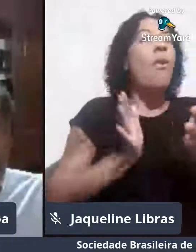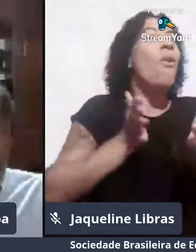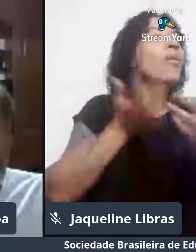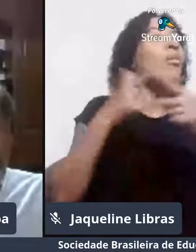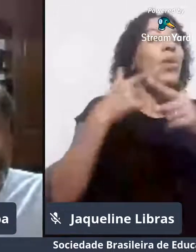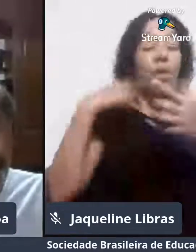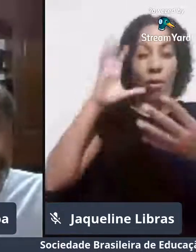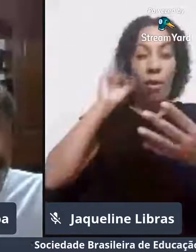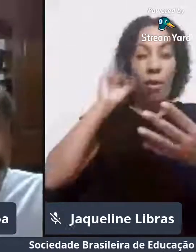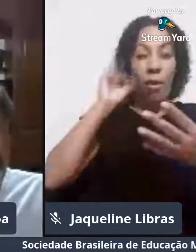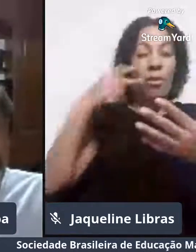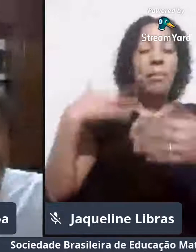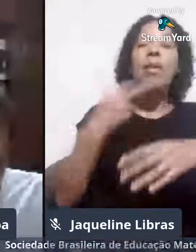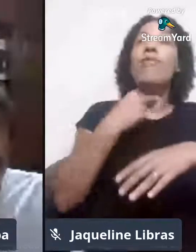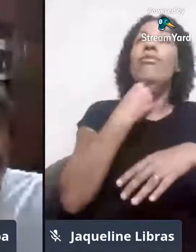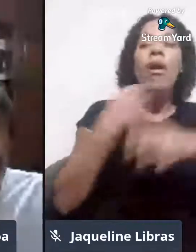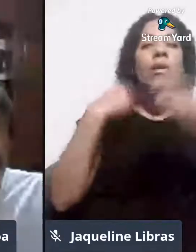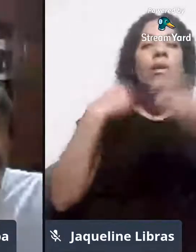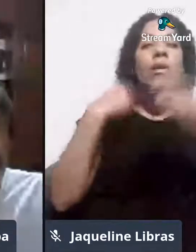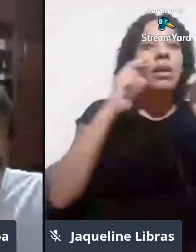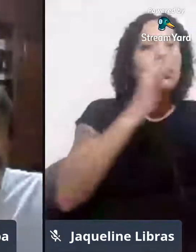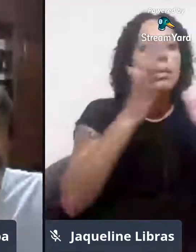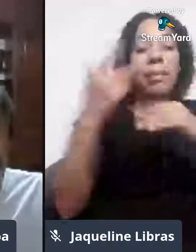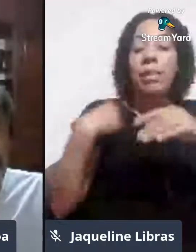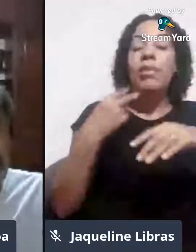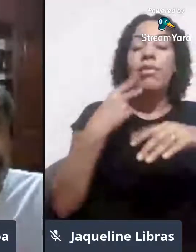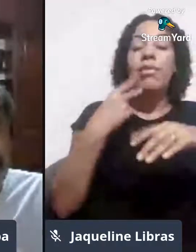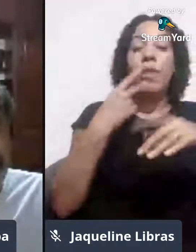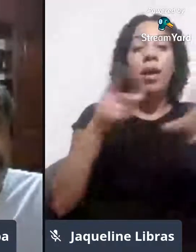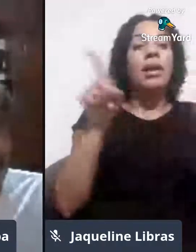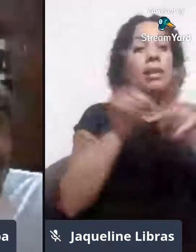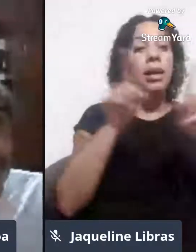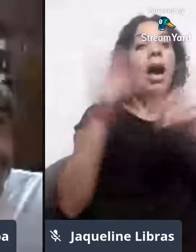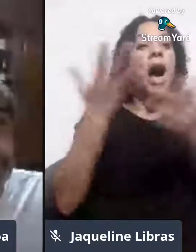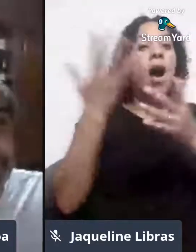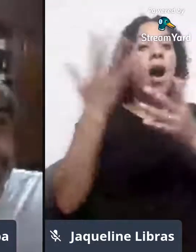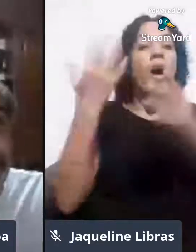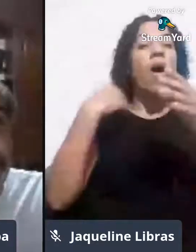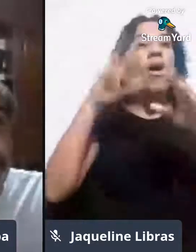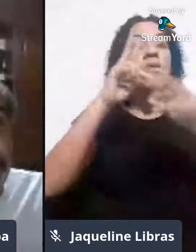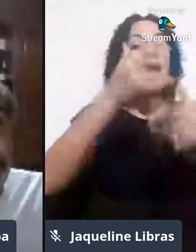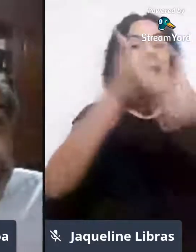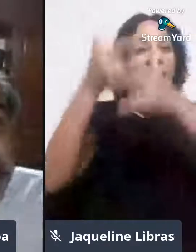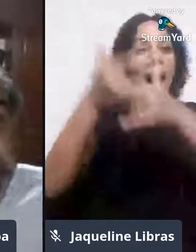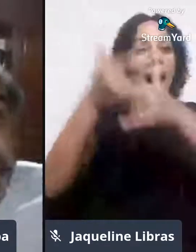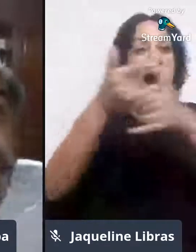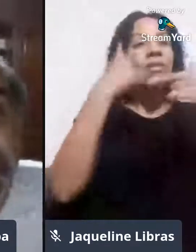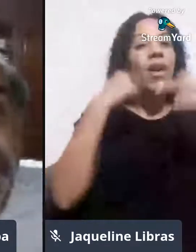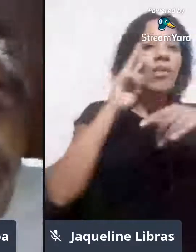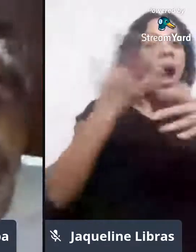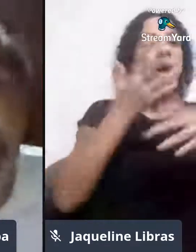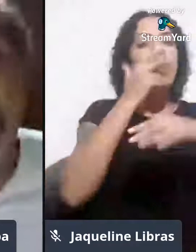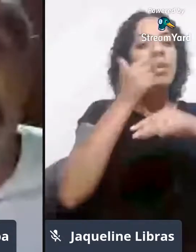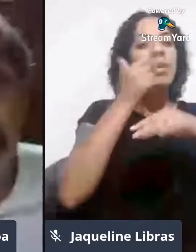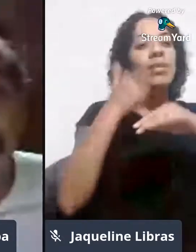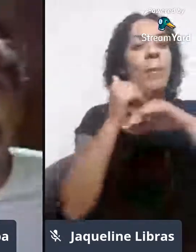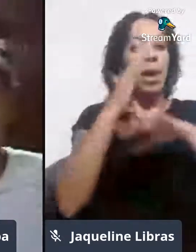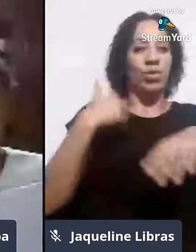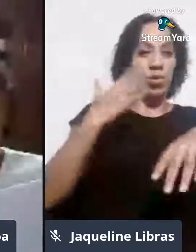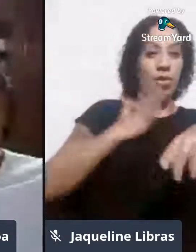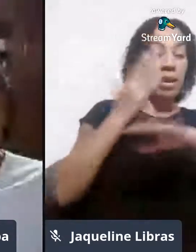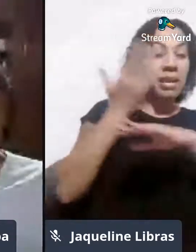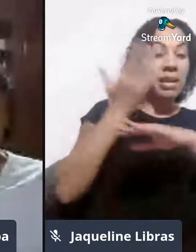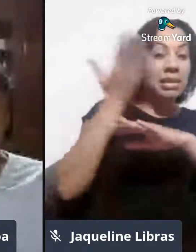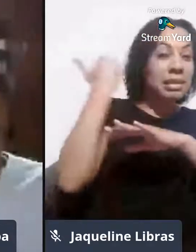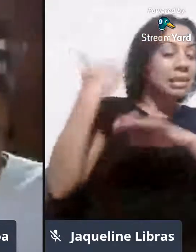vídeo depois. Agora, ouvindo minhas próprias lives, eu estou gostando um pouco mais, mas ouvindo a própria voz nos vídeos que o Geraldo Lima, que alguns de